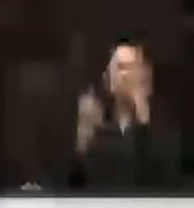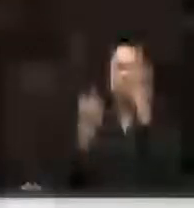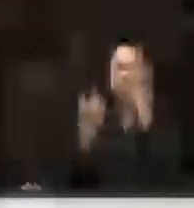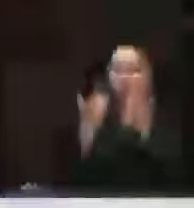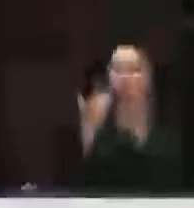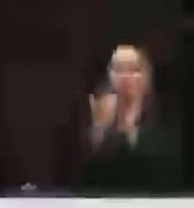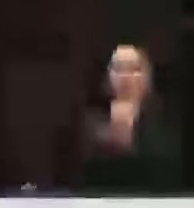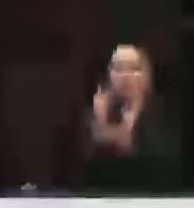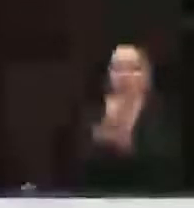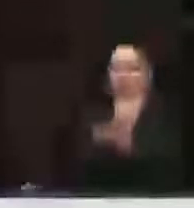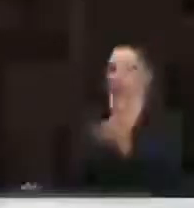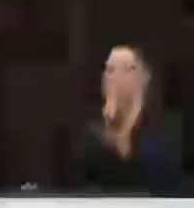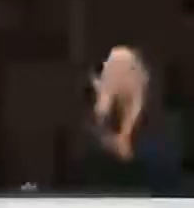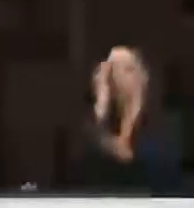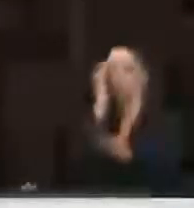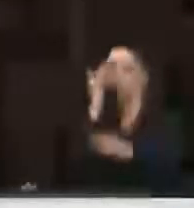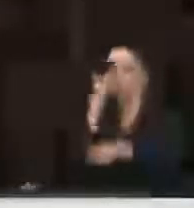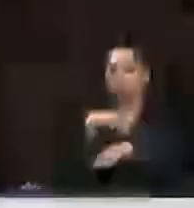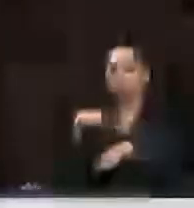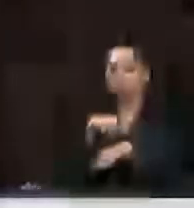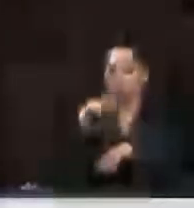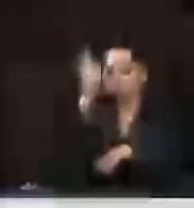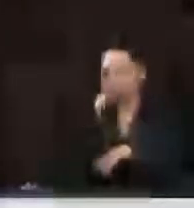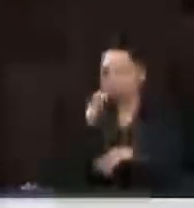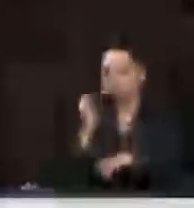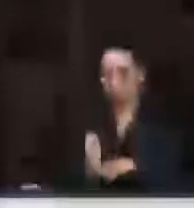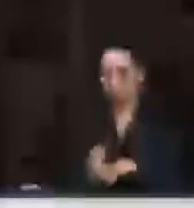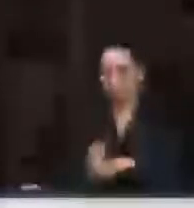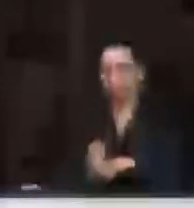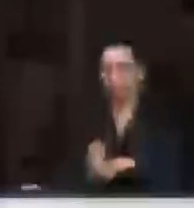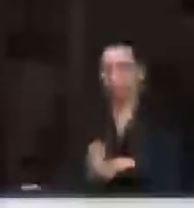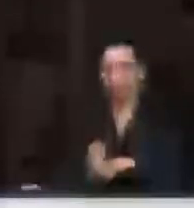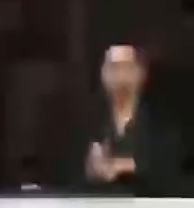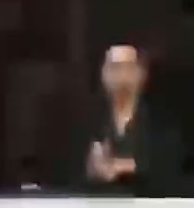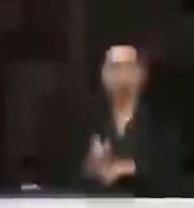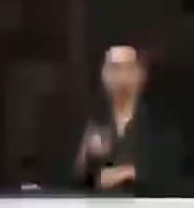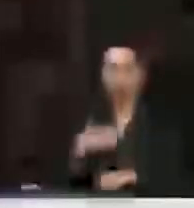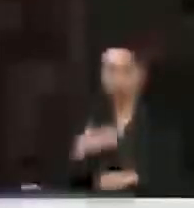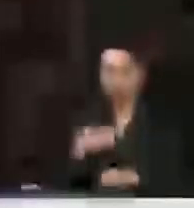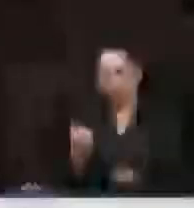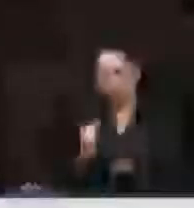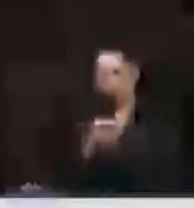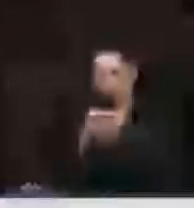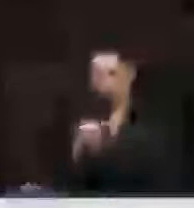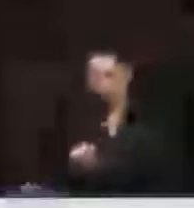brasileiros com os quais convivi